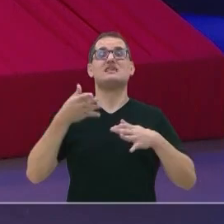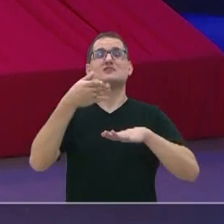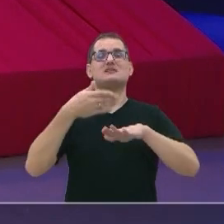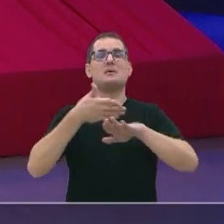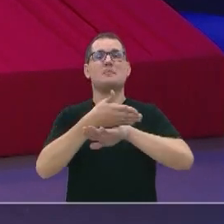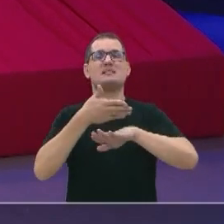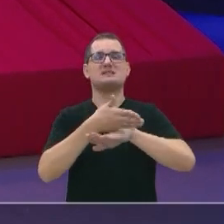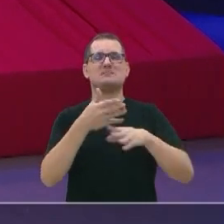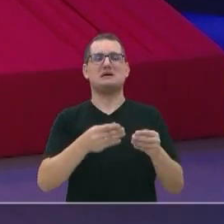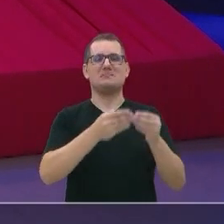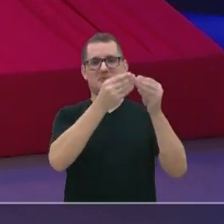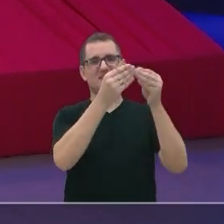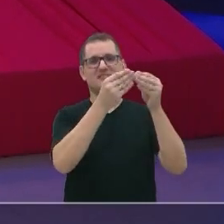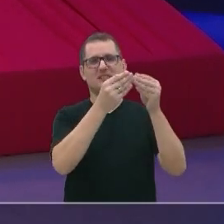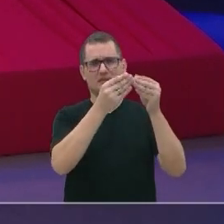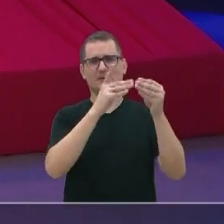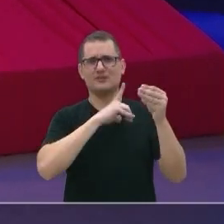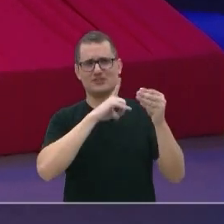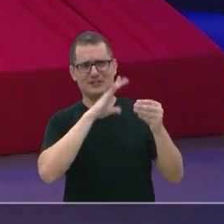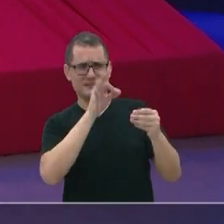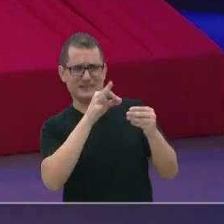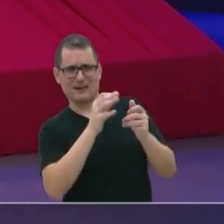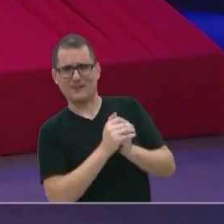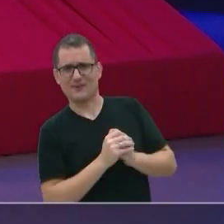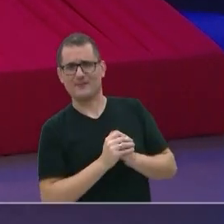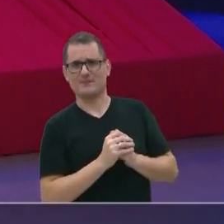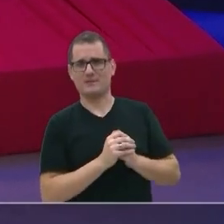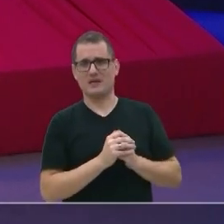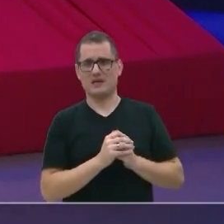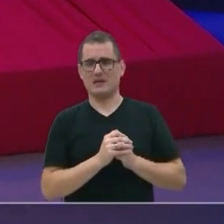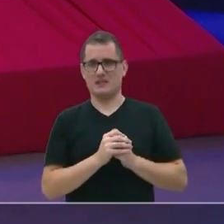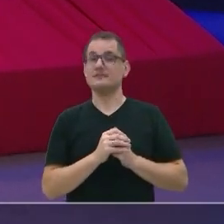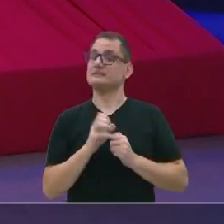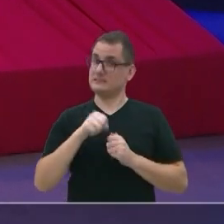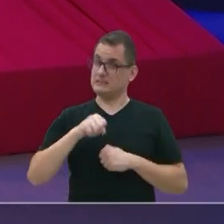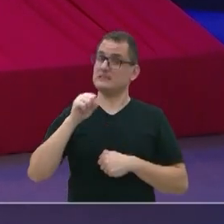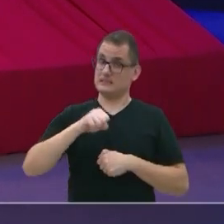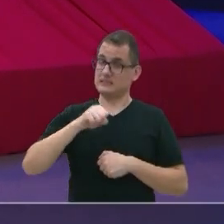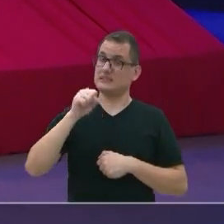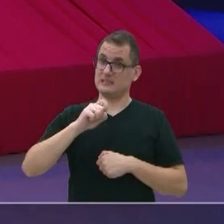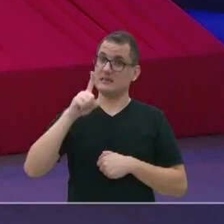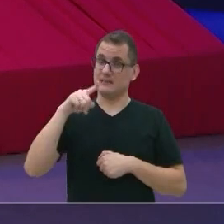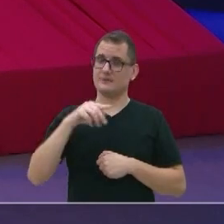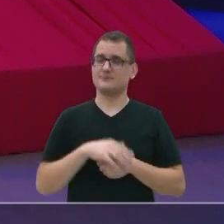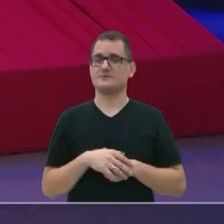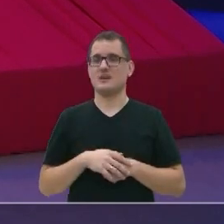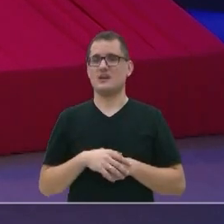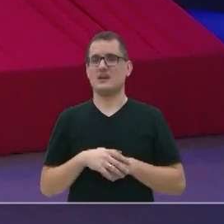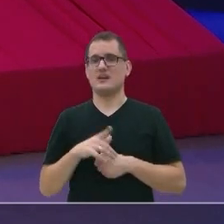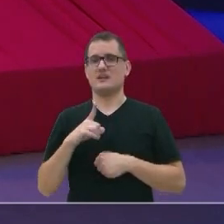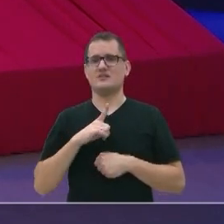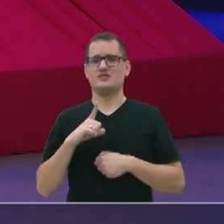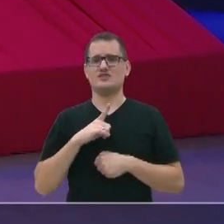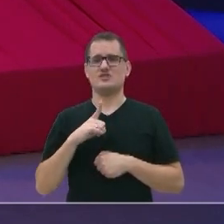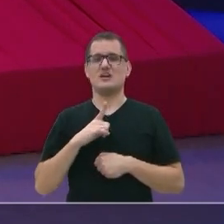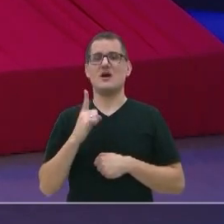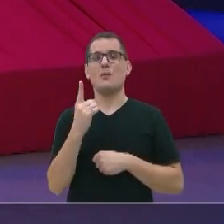não? Sim. Não era assim, irmã? Sim. Era assim. Havia aquela